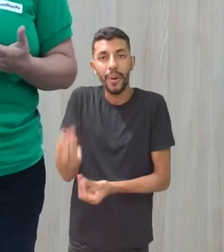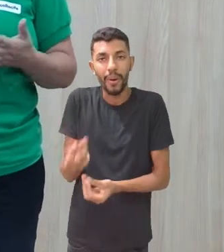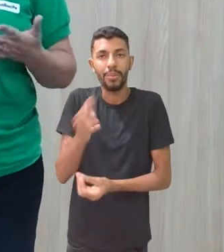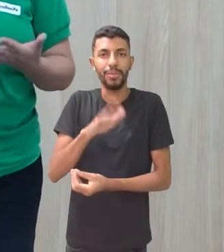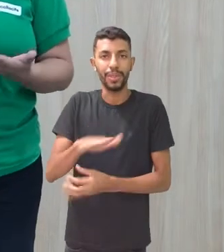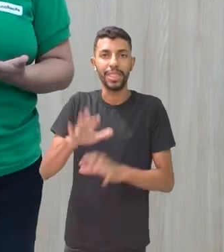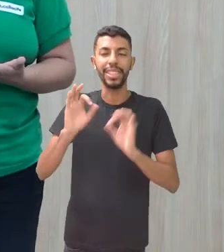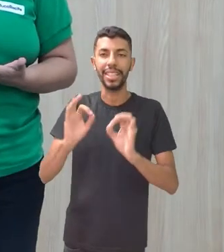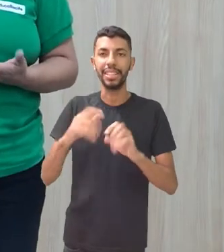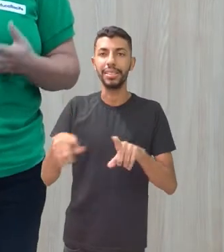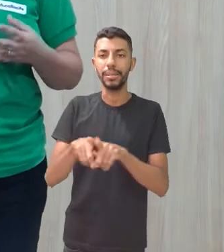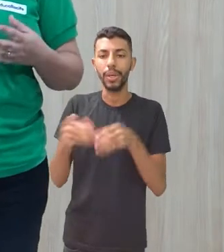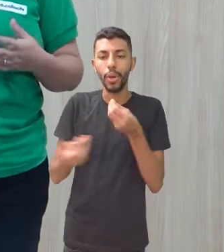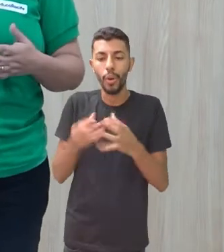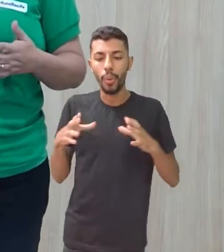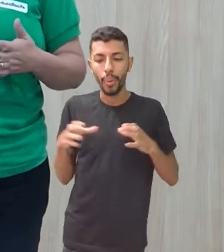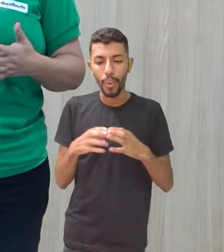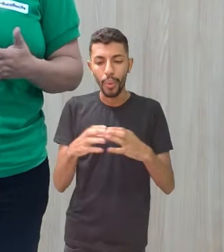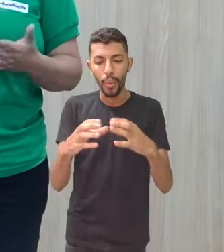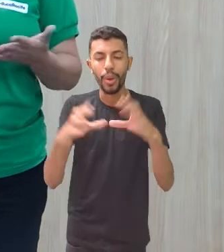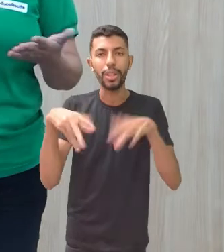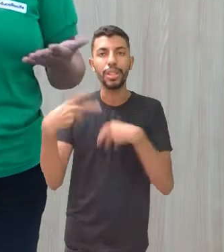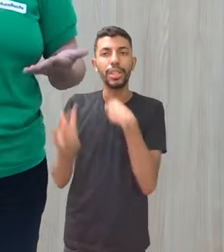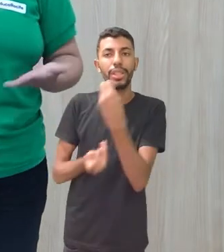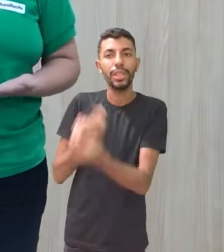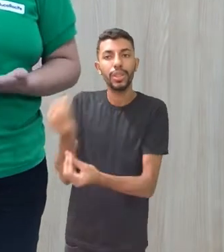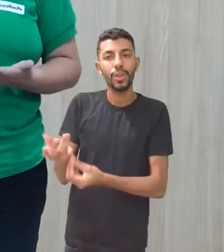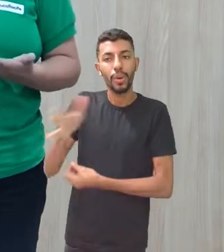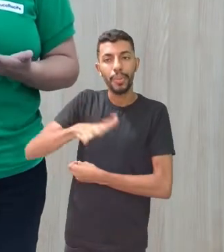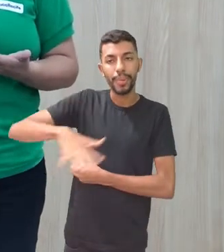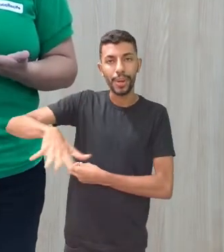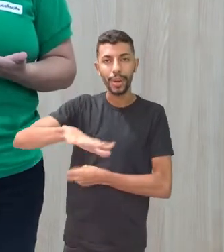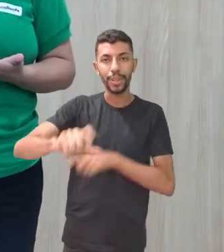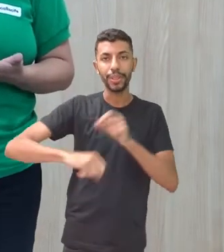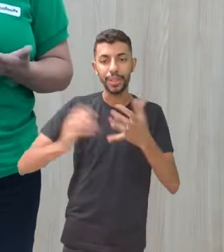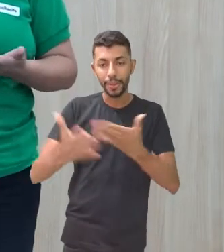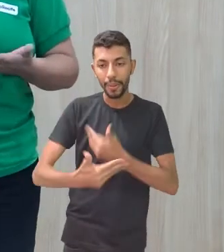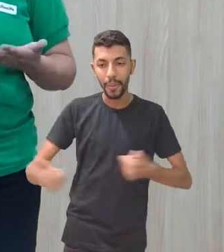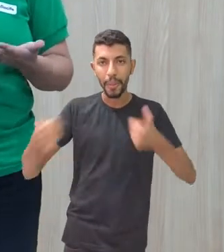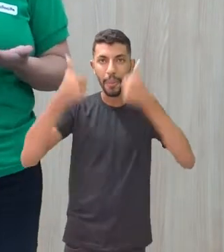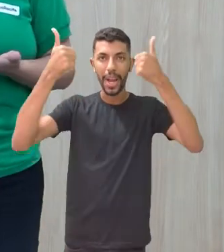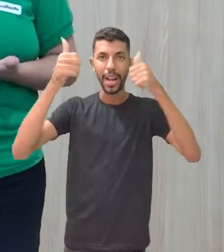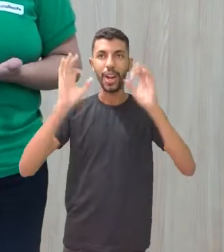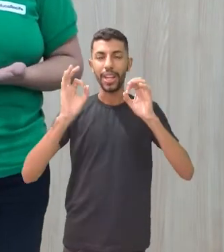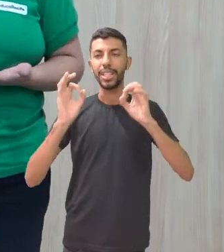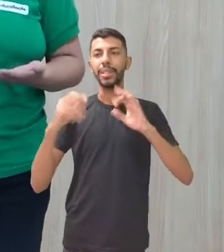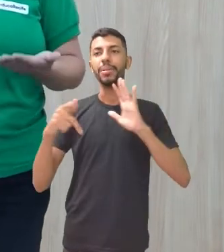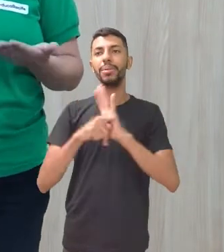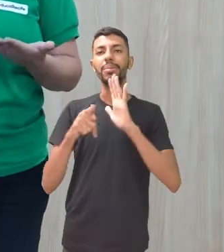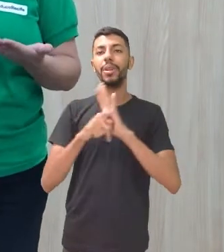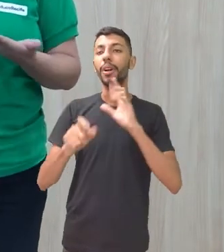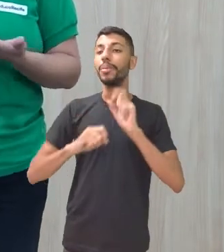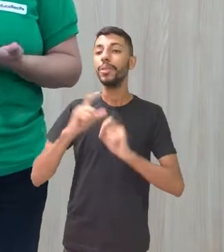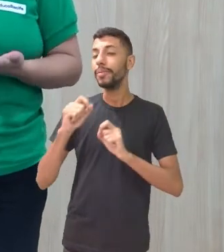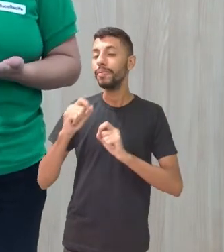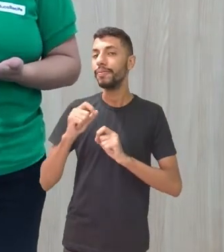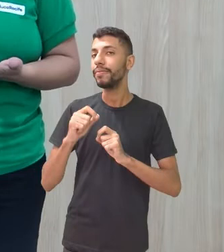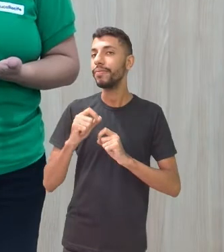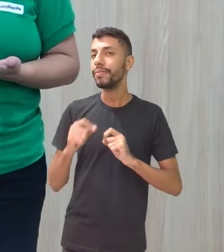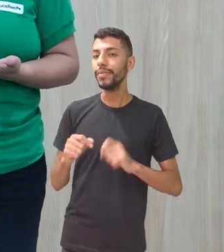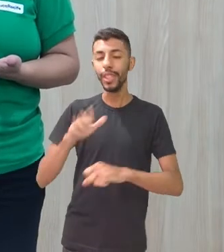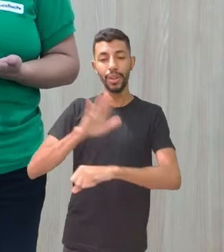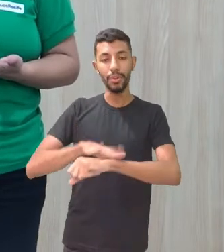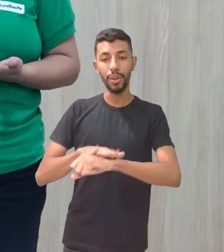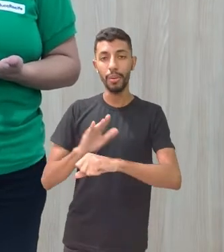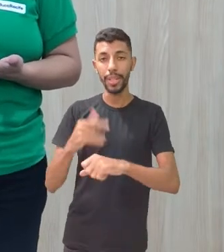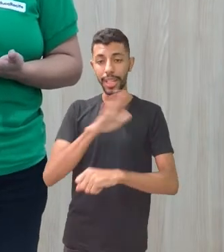como conviver com elas, de como fazer daquele ambiente o melhor possível para que ela ali, a partir daquele momento que ela